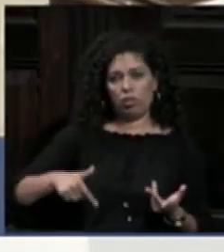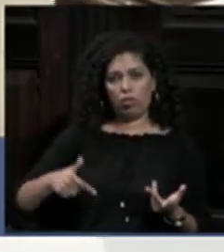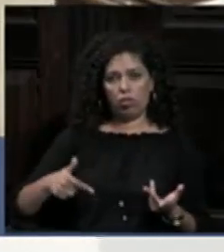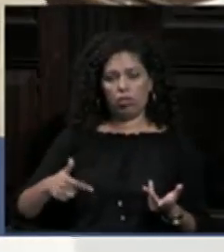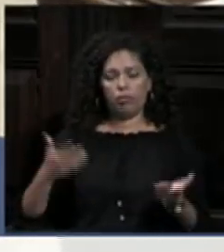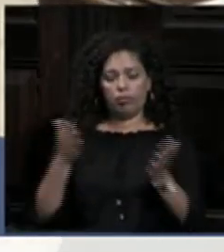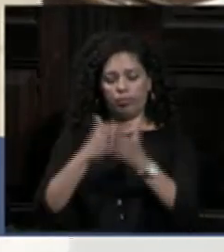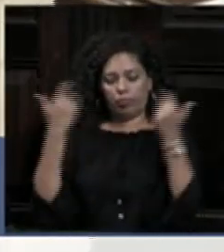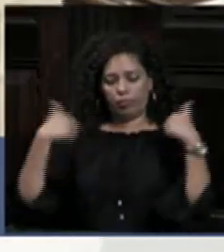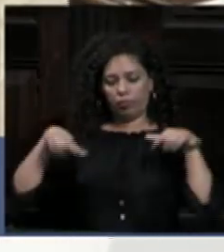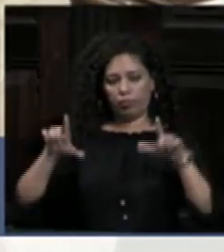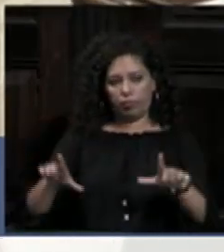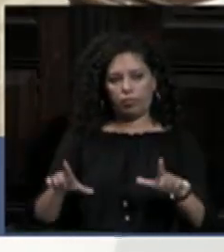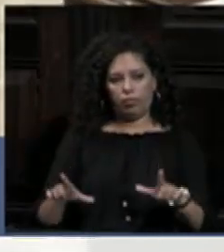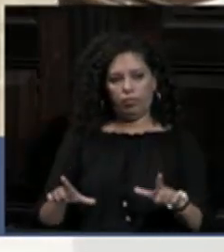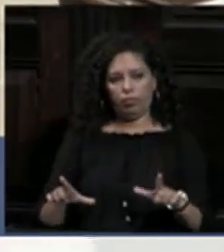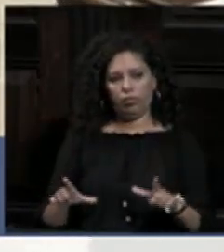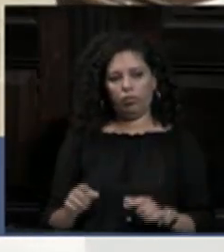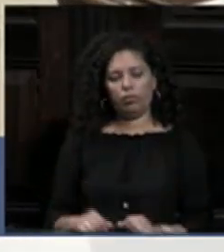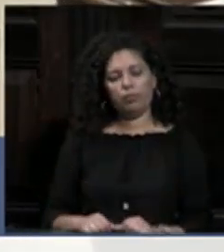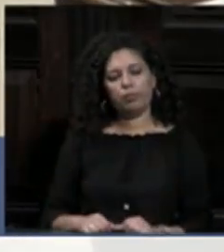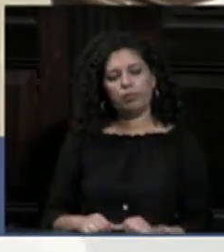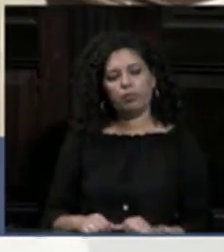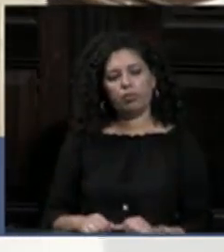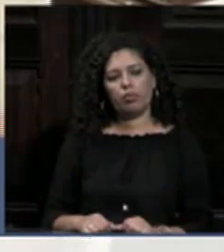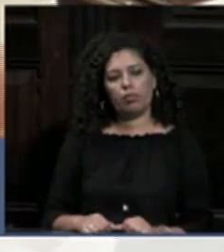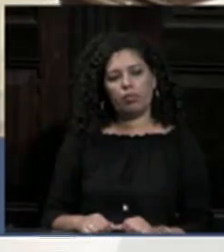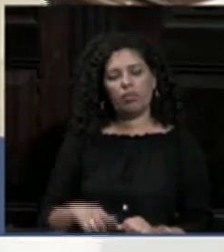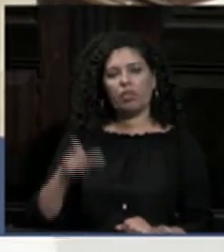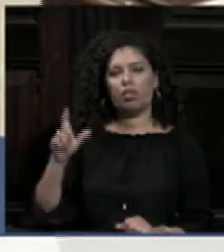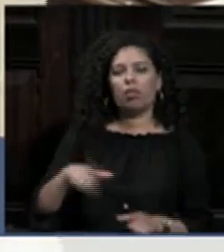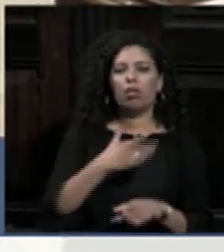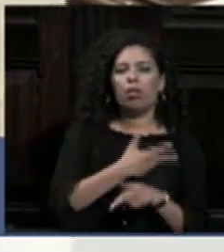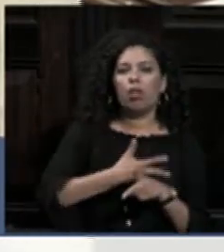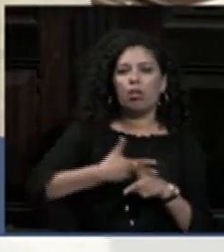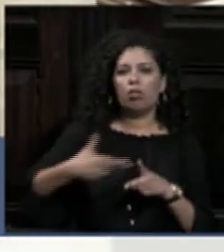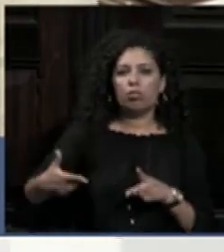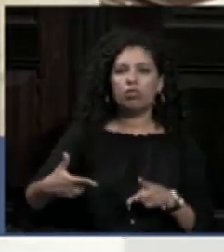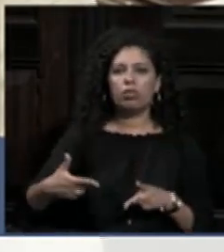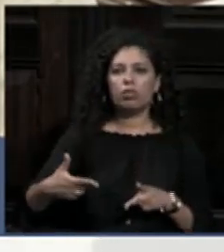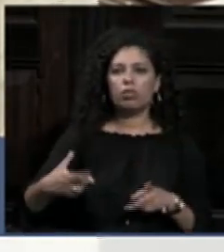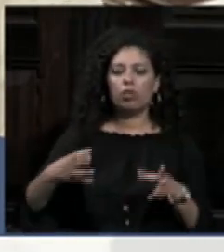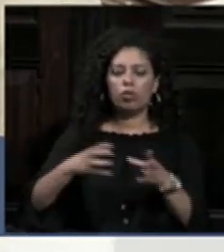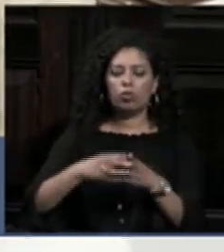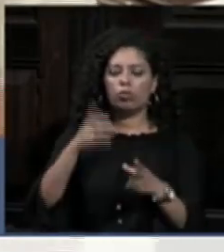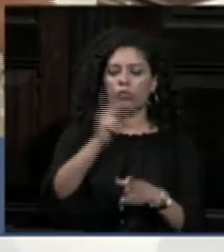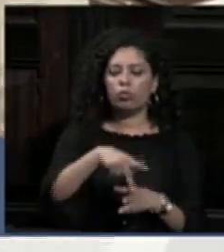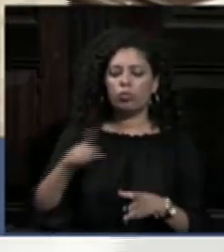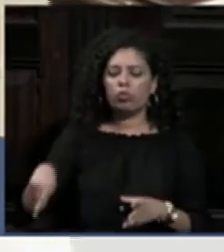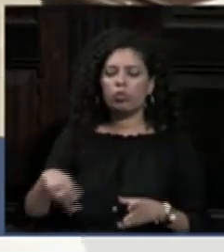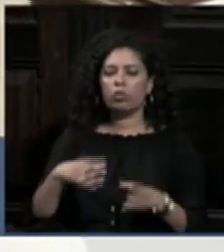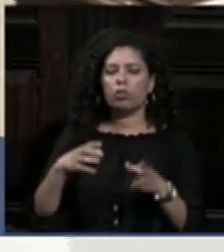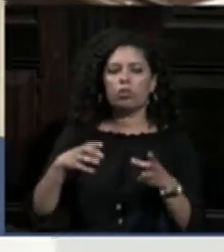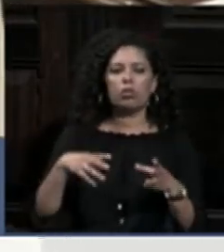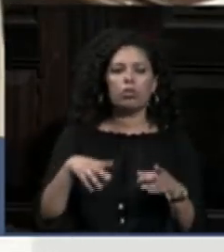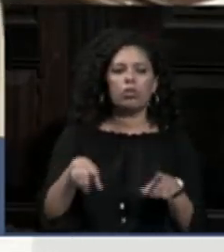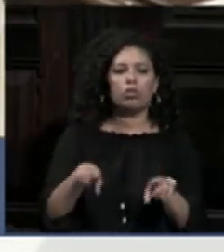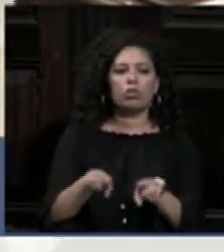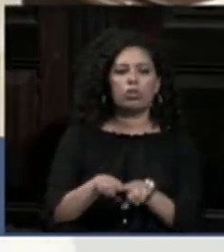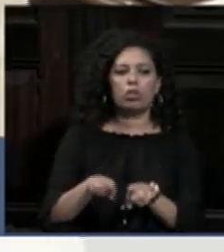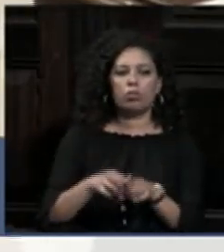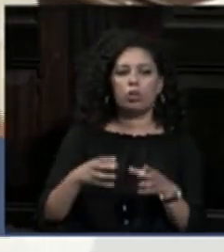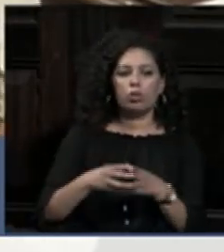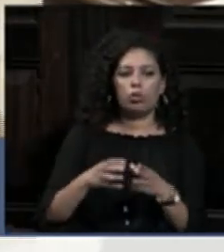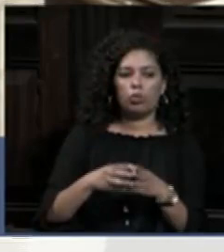dentro da casa legislativa que a vitória do corpo docente do corpo discente do corpo